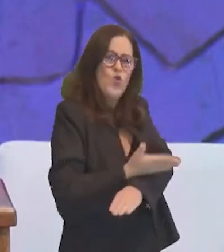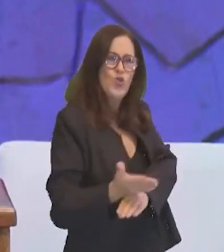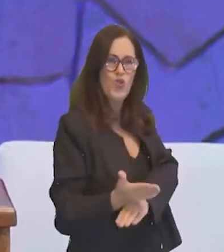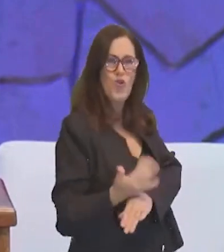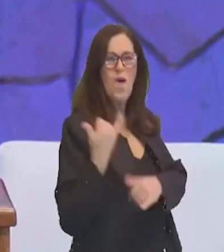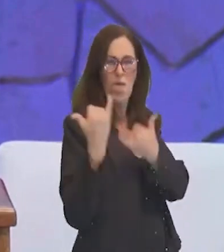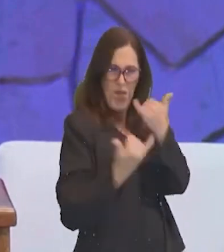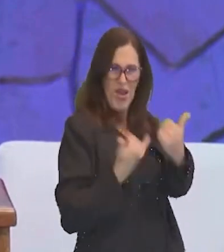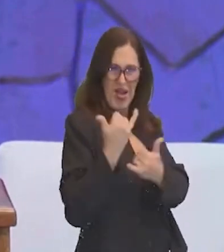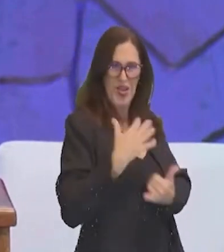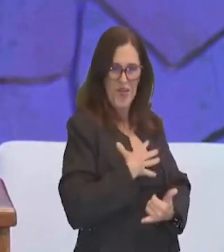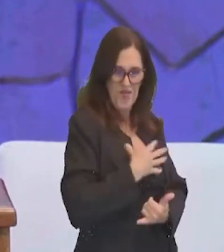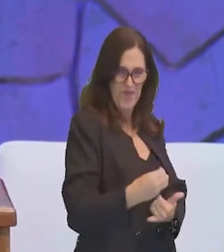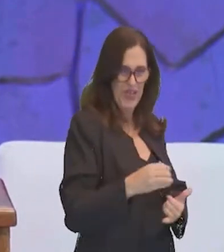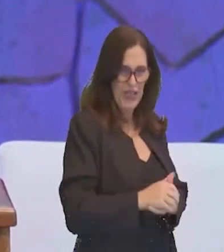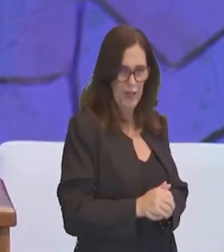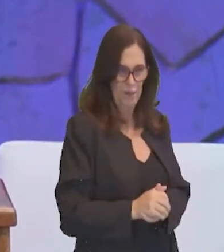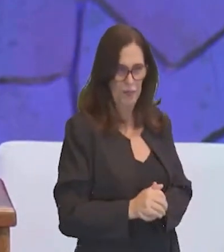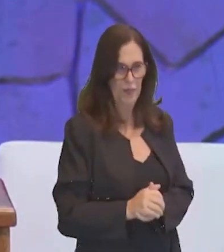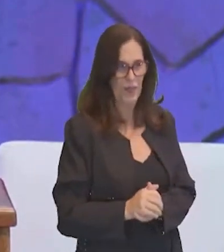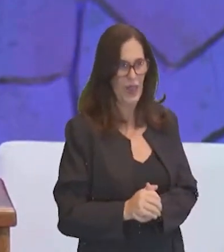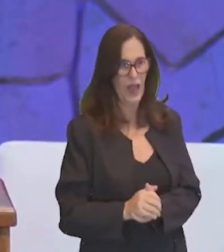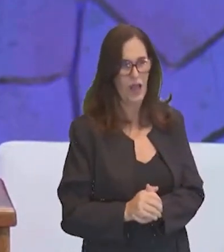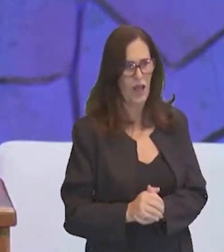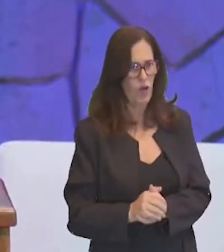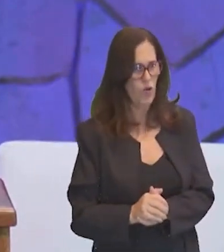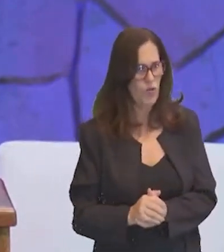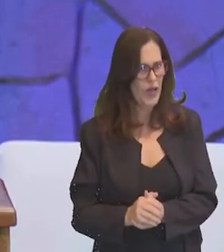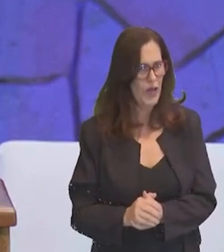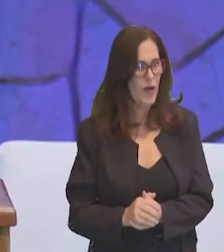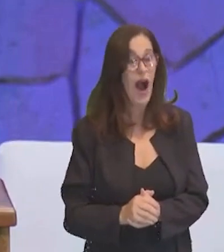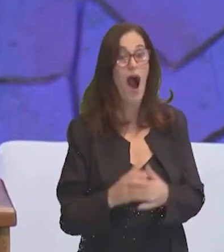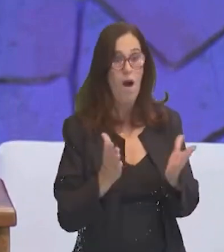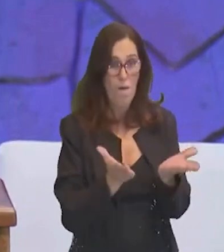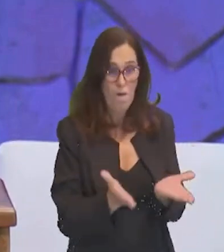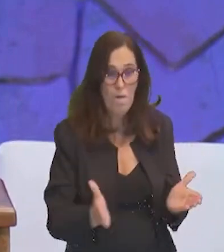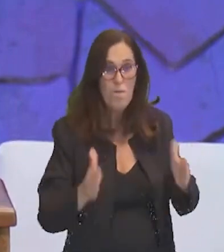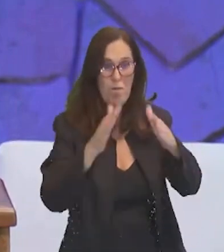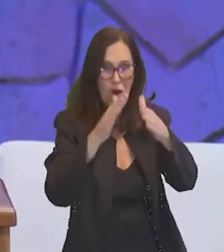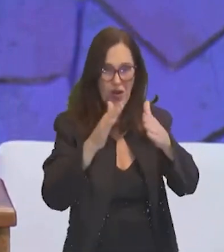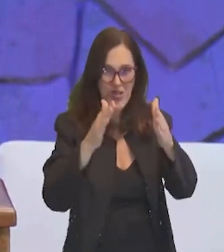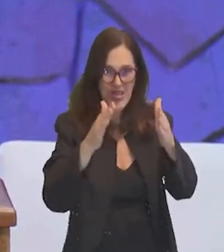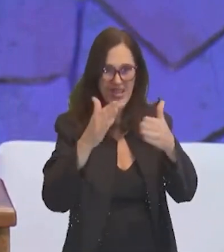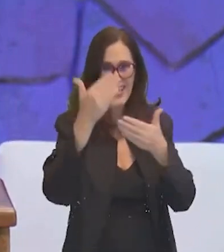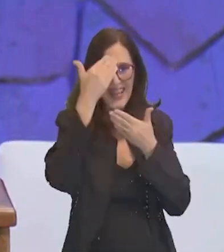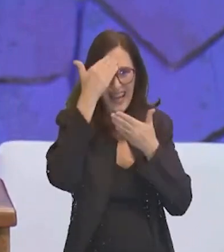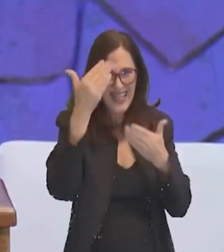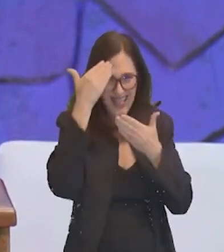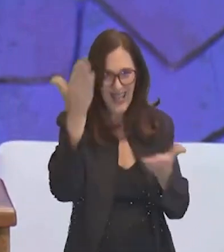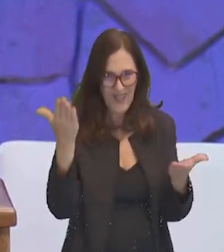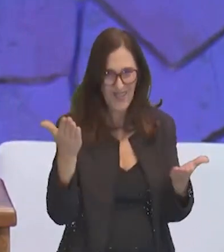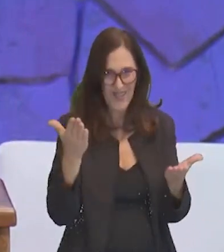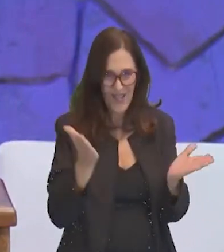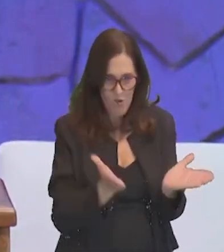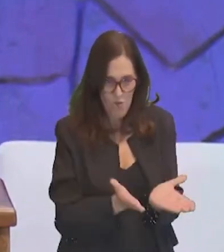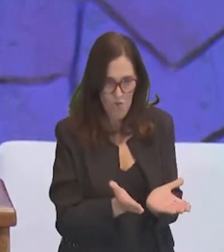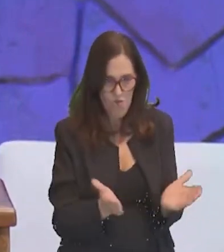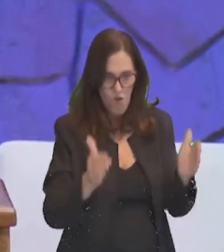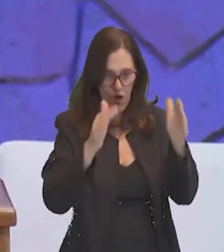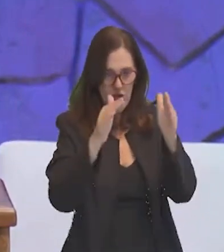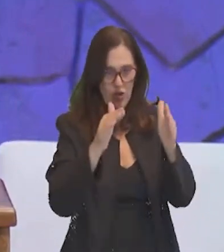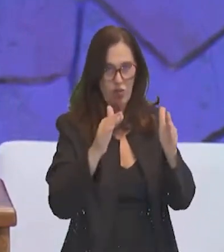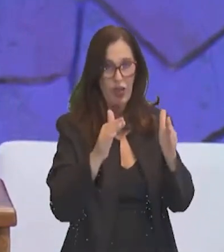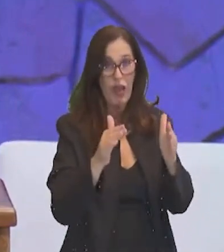brincadeira com os filhos que nós chamamos de pote de gratidão. Eu queria ensinar isso aos irmãos hoje. Cada